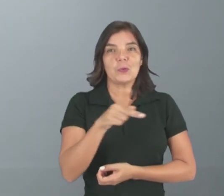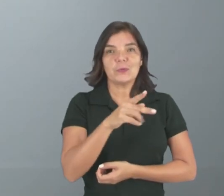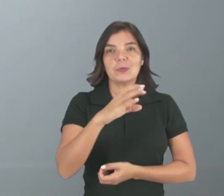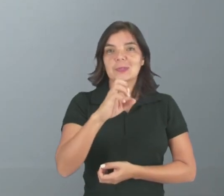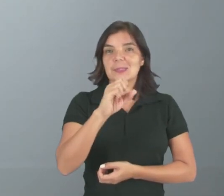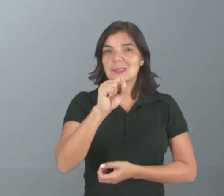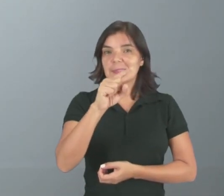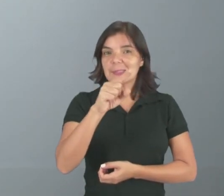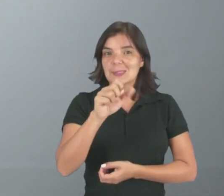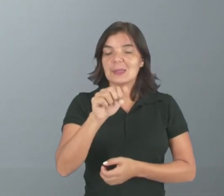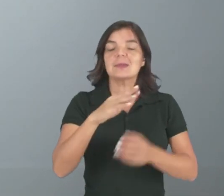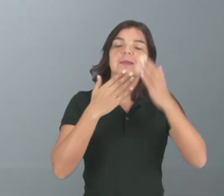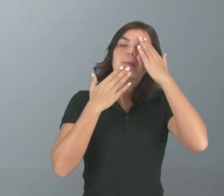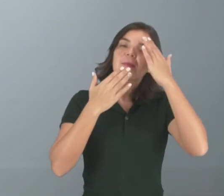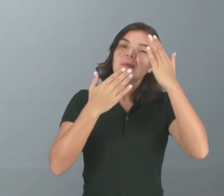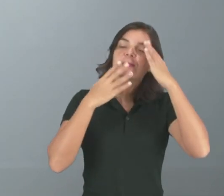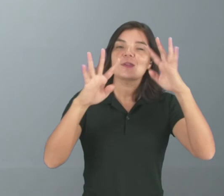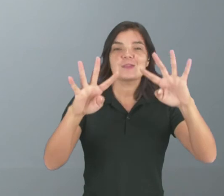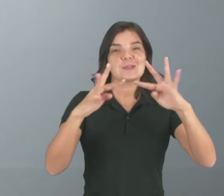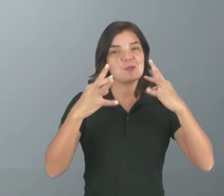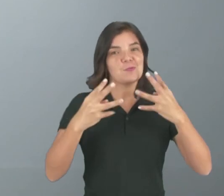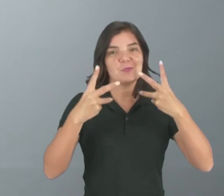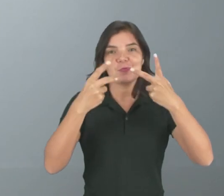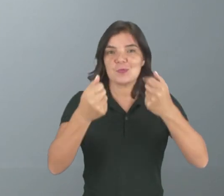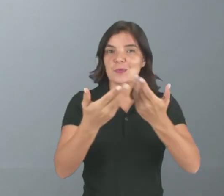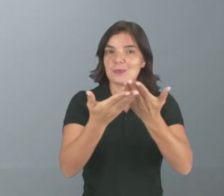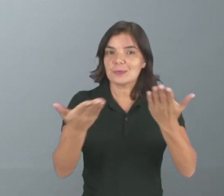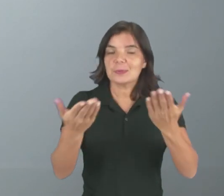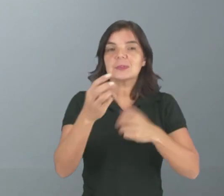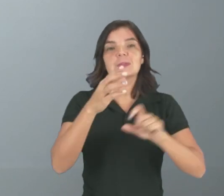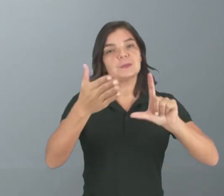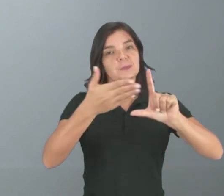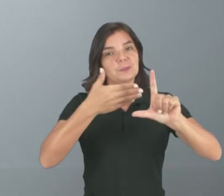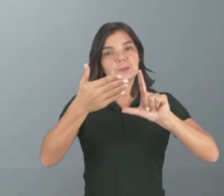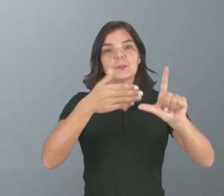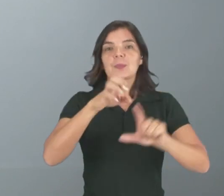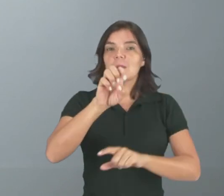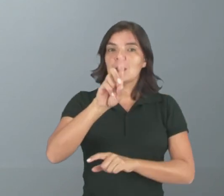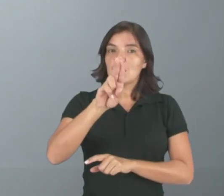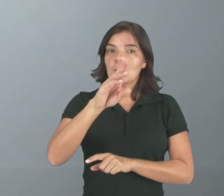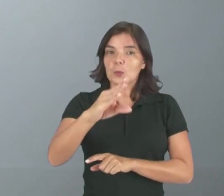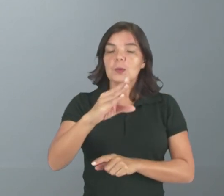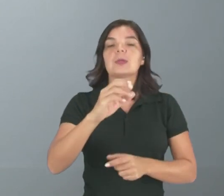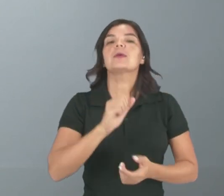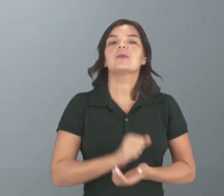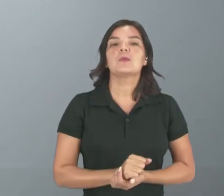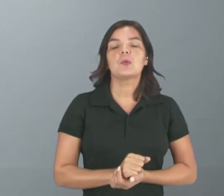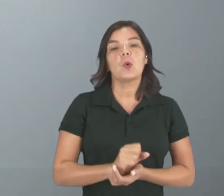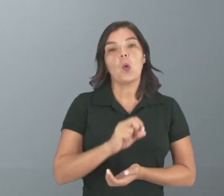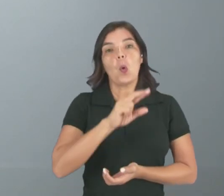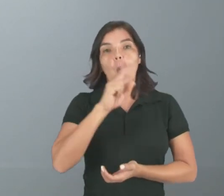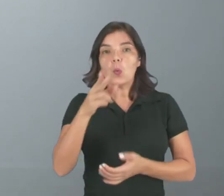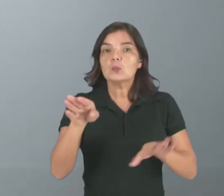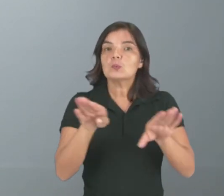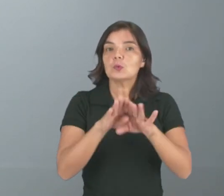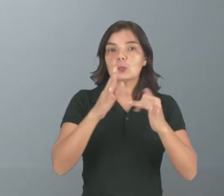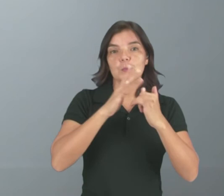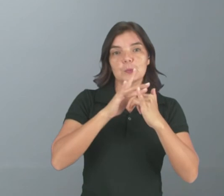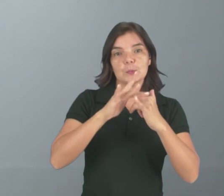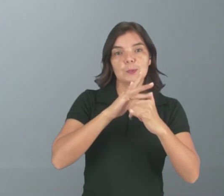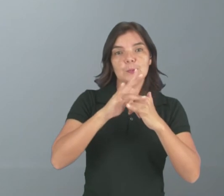vai ficar por aqui. Agradeço a atenção de vocês. Vocês acessem a plataforma Eduque ou também no